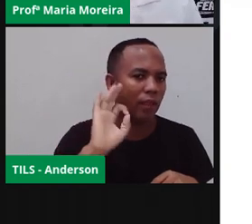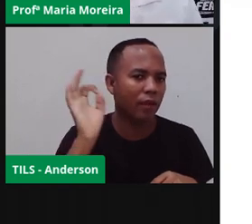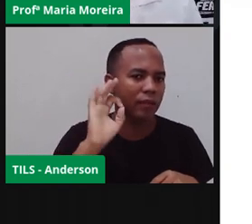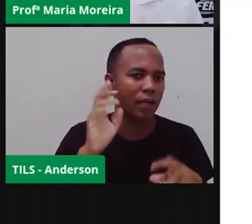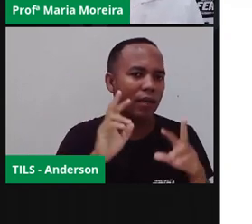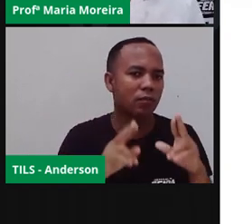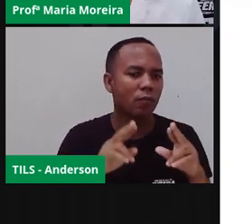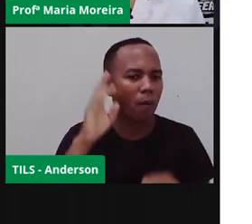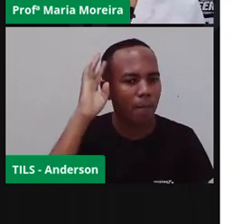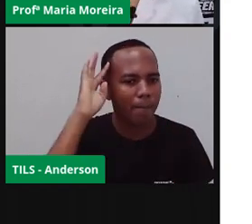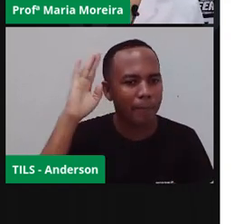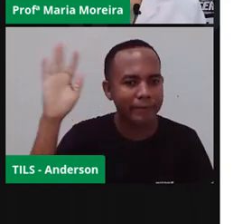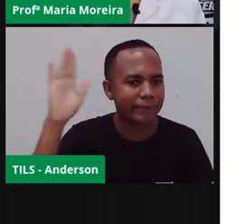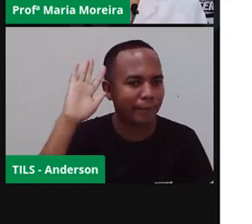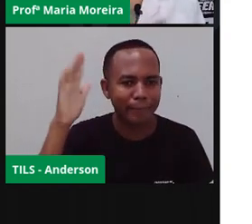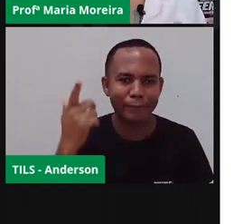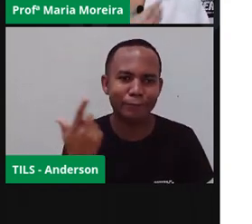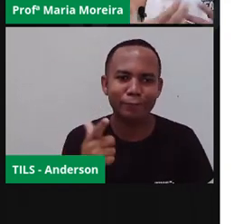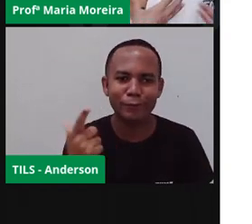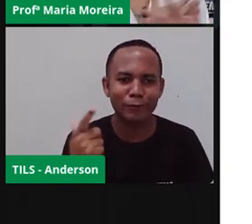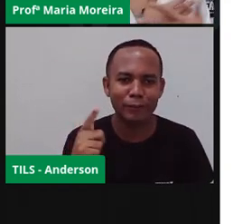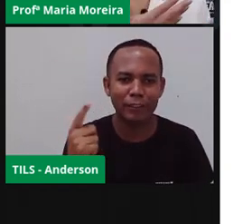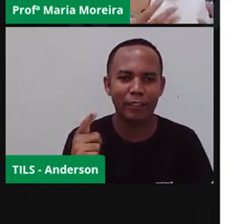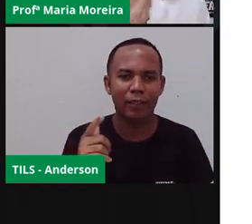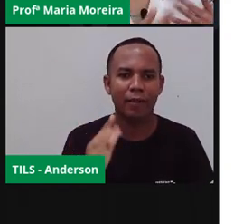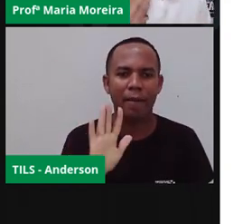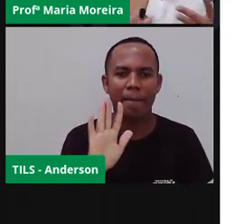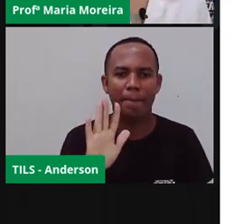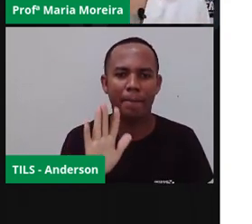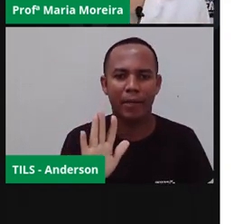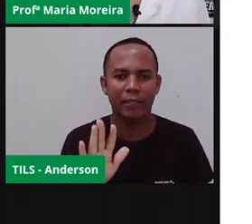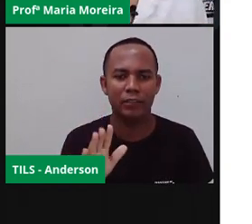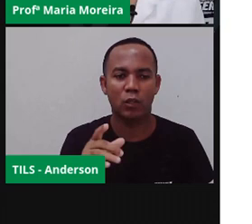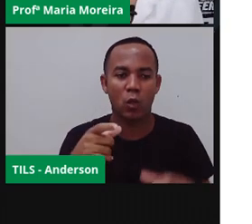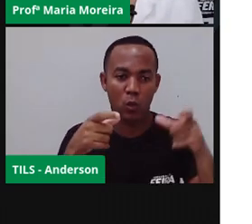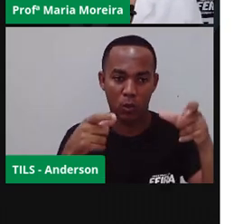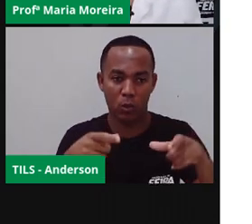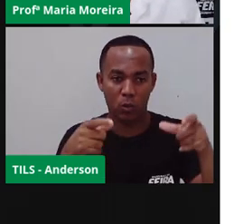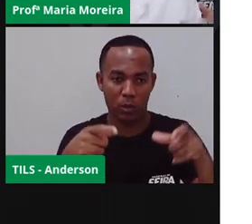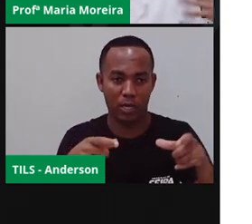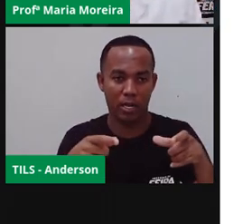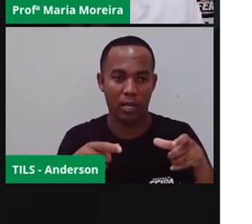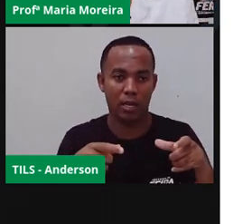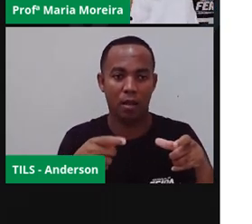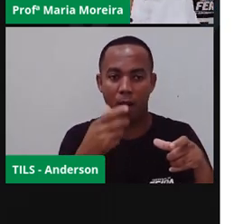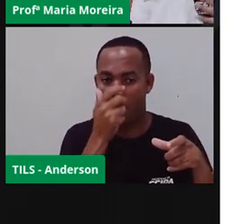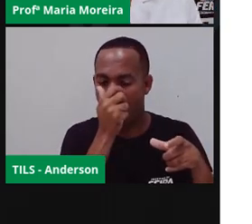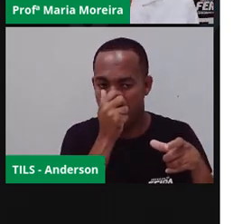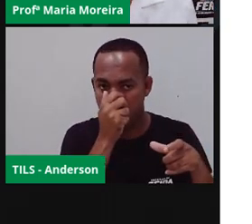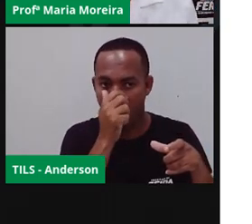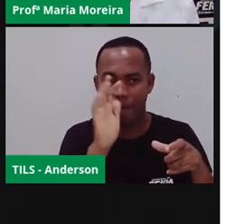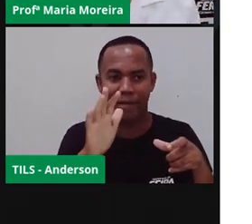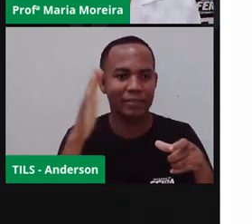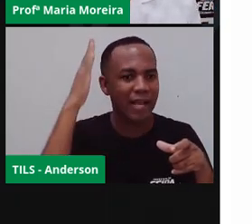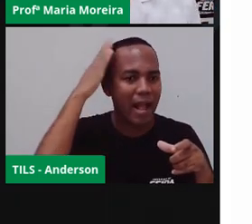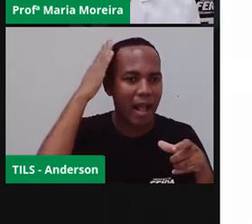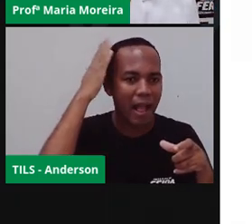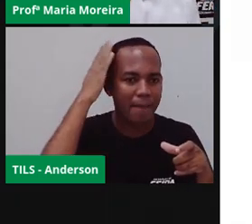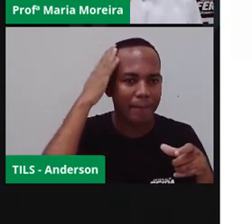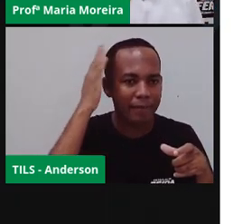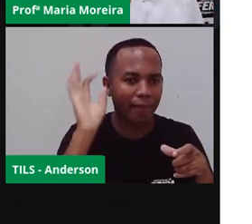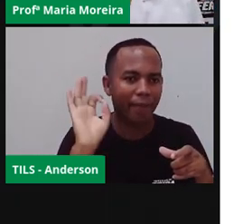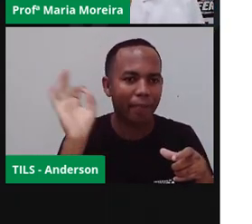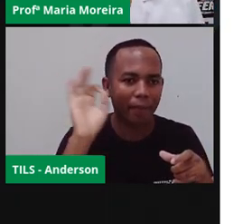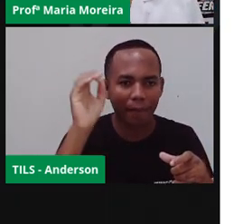pensando, né? E aí o espaço é cheio de pessoas físicas, mas a cabeça não tem nada, não está pensando em nada,